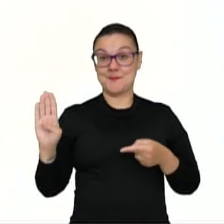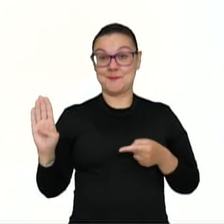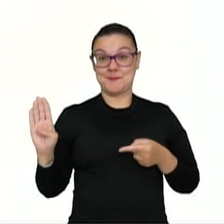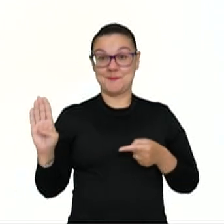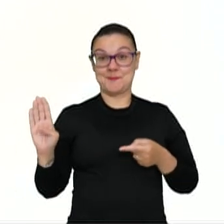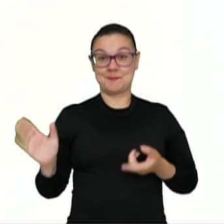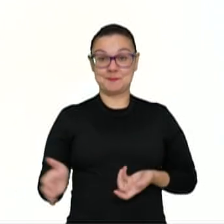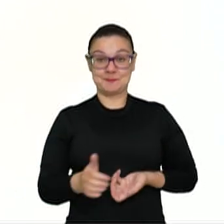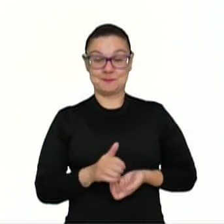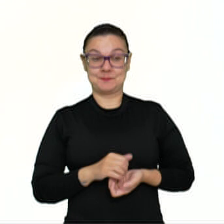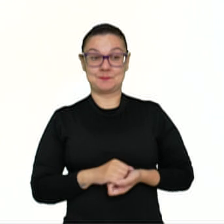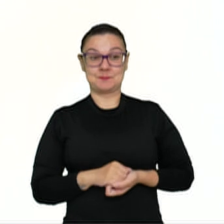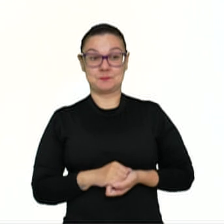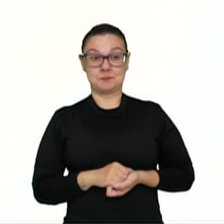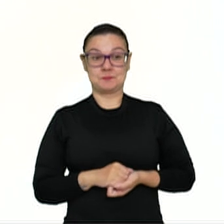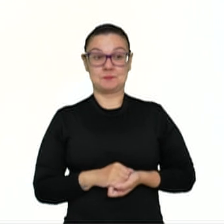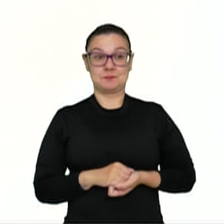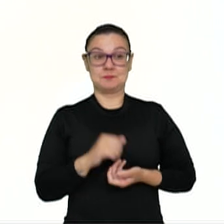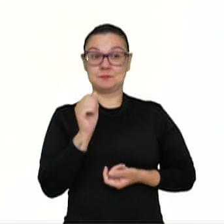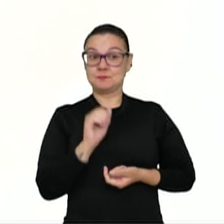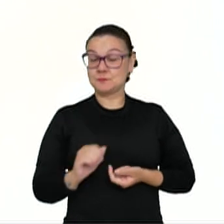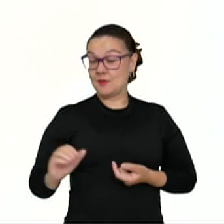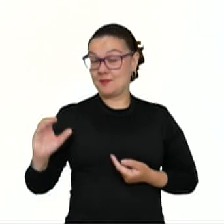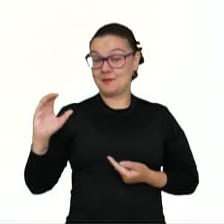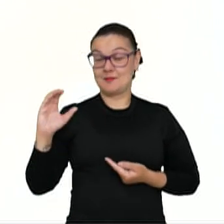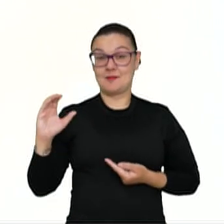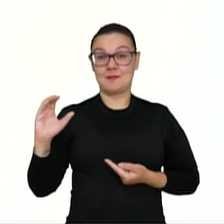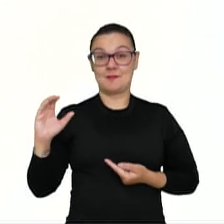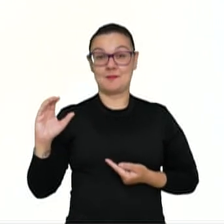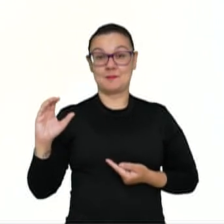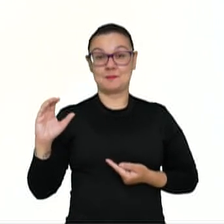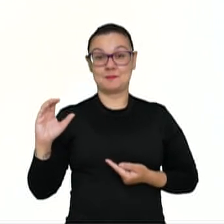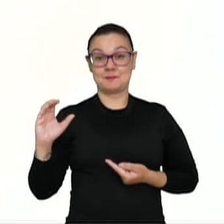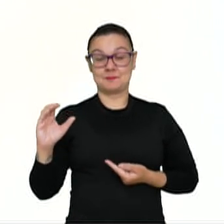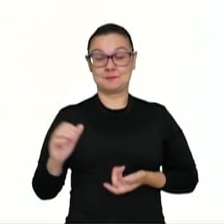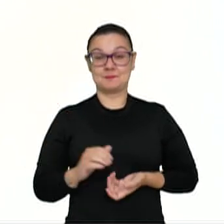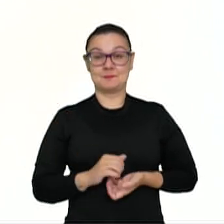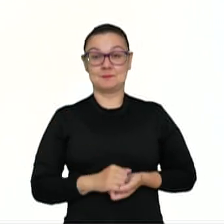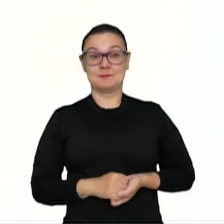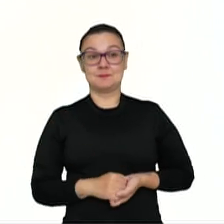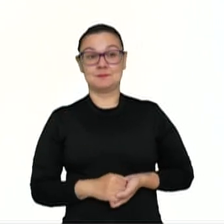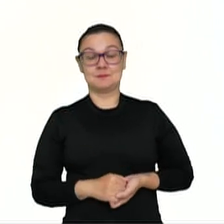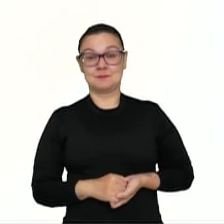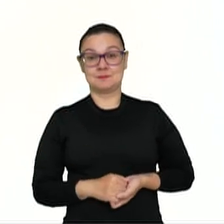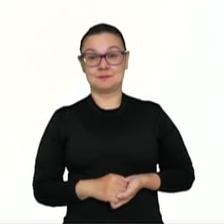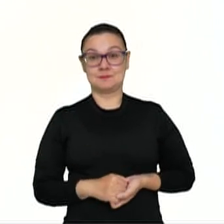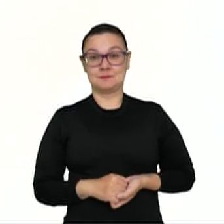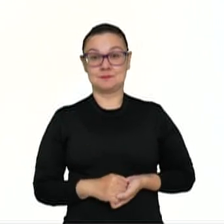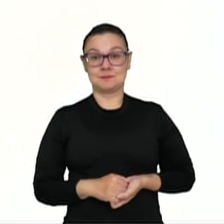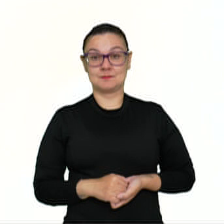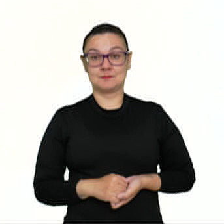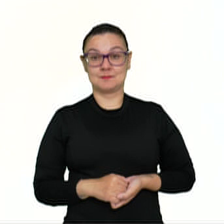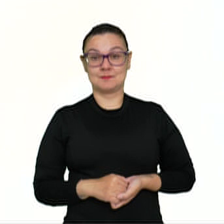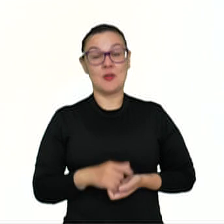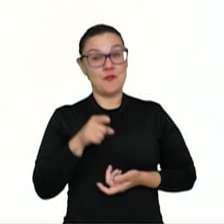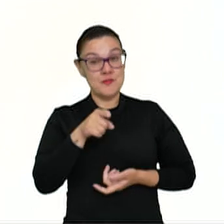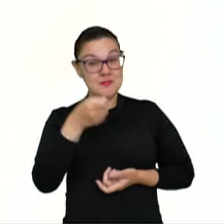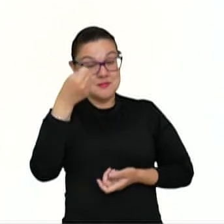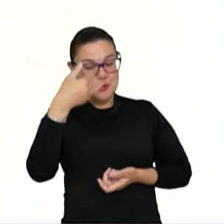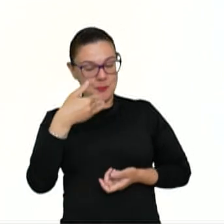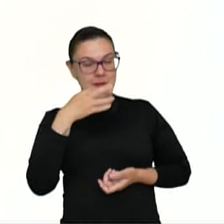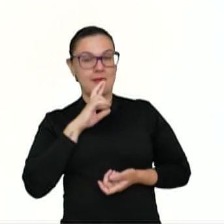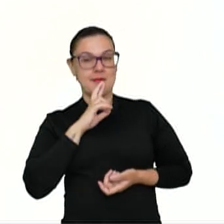B, um roteiro organizador de perguntas? Ou letra C, um bom equipamento para produção? Você fala para